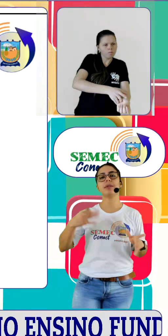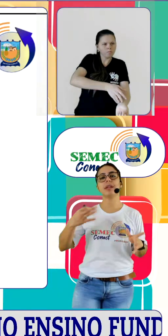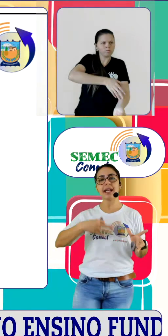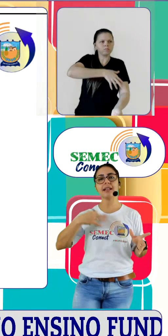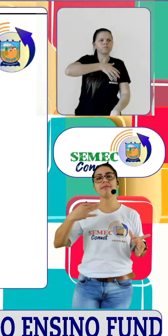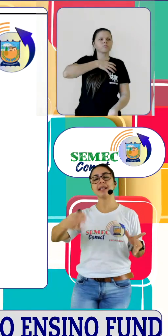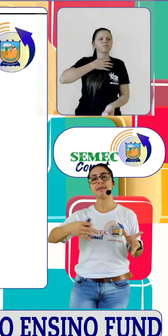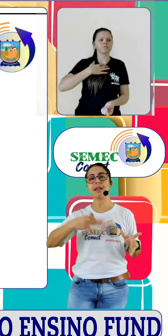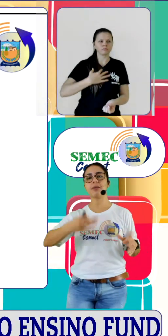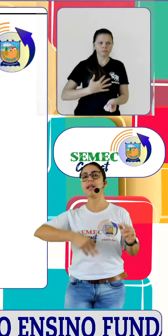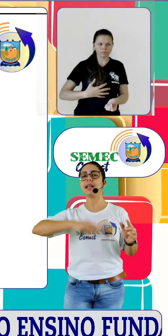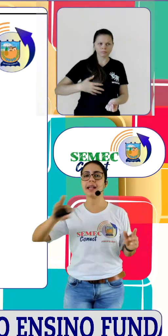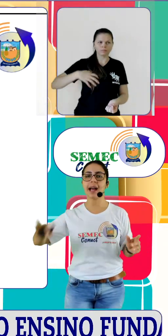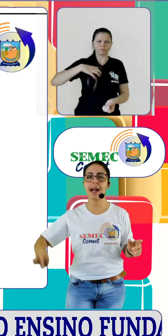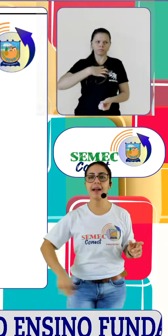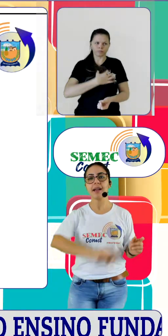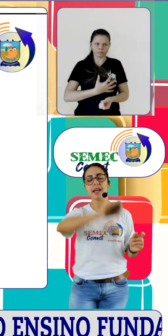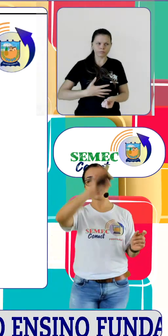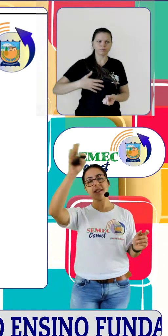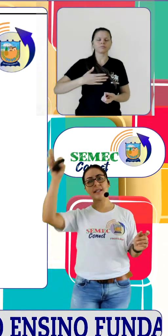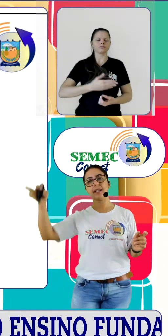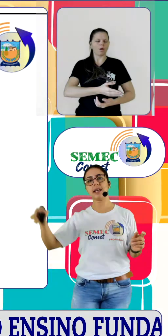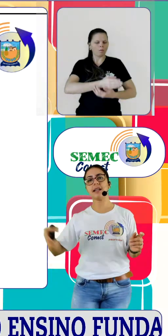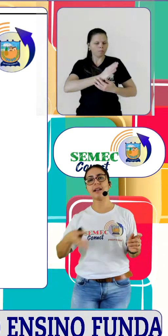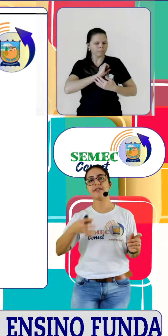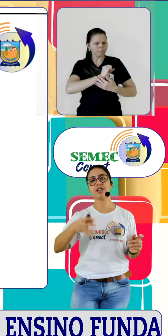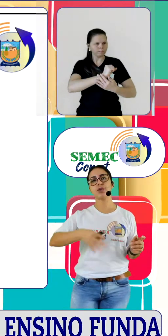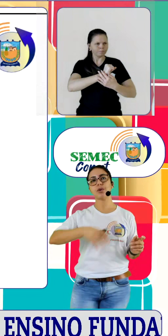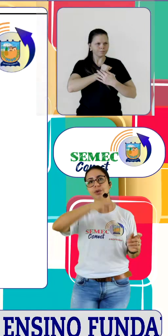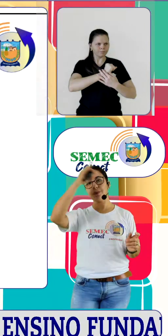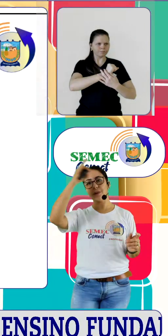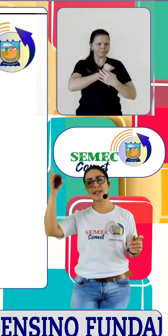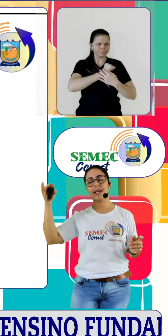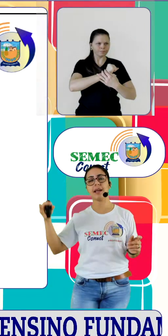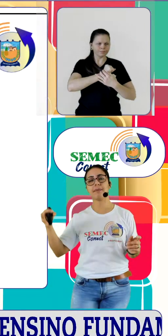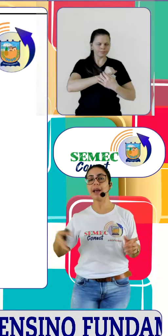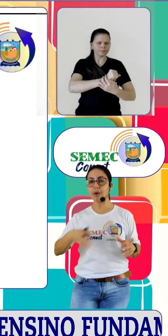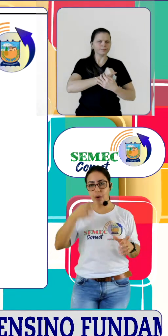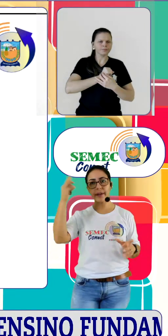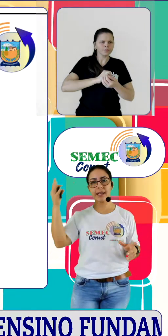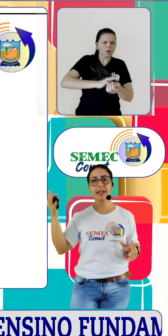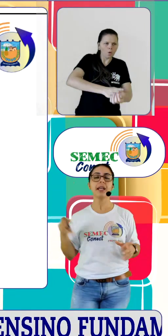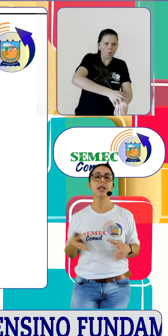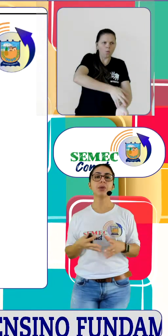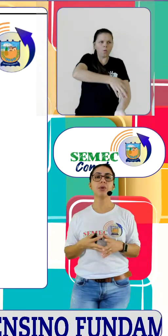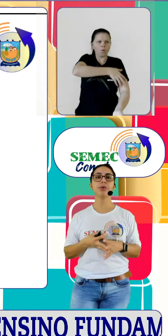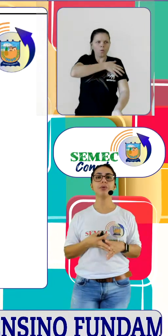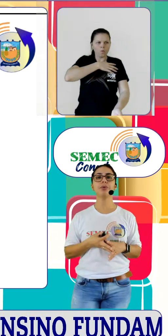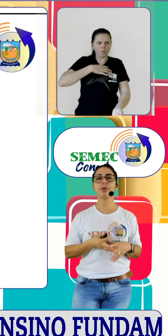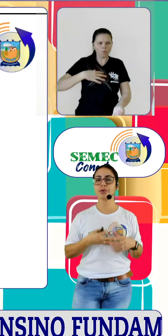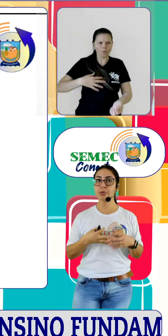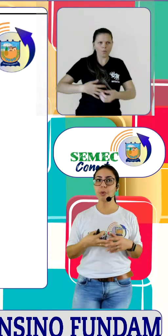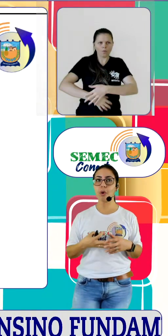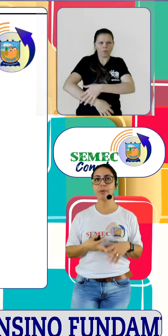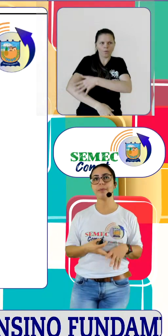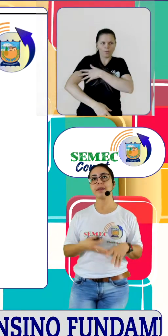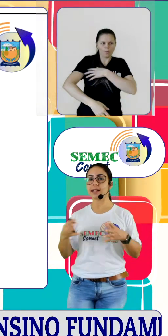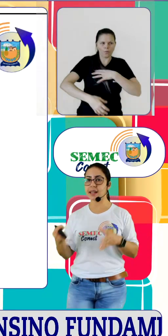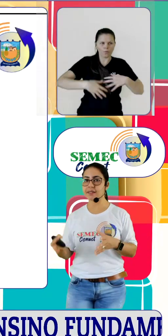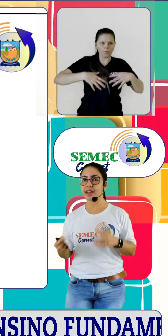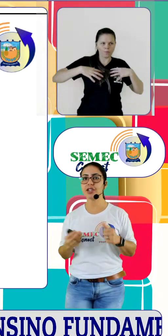cardíaco, Cada batimento que ele dá, esse sangue ele faz percorre, todo o nosso